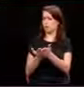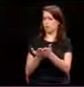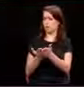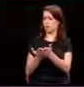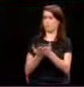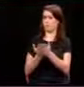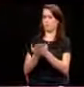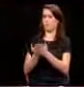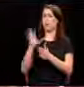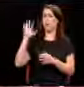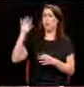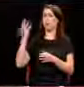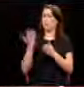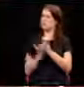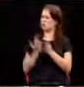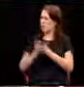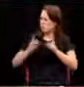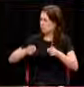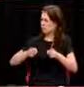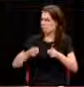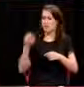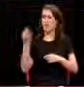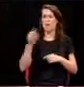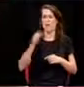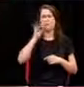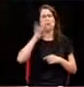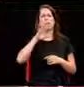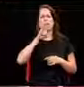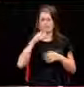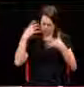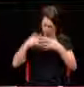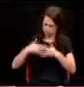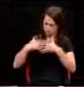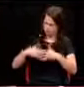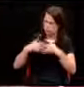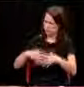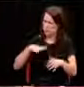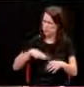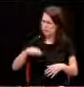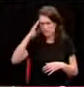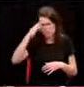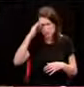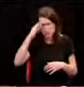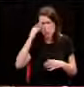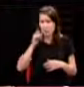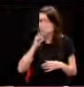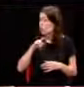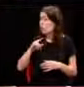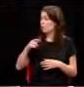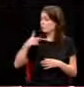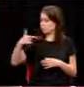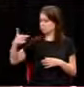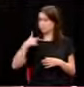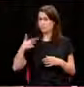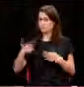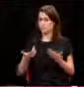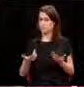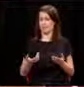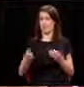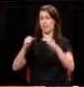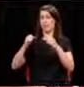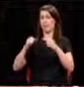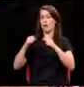quando as escolas começam, que há muitas dúvidas dos pais que querem saber e que, também damos esse serviço e mais uma vez também não temos esse acordo com as escolas, portanto